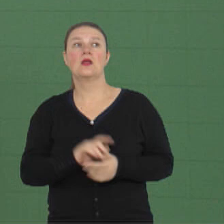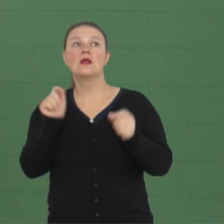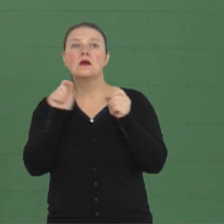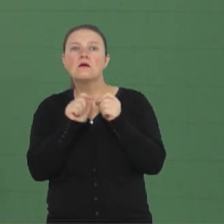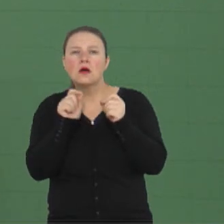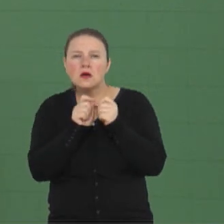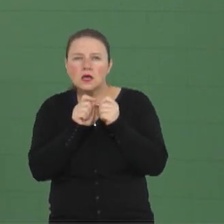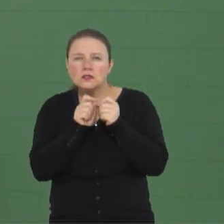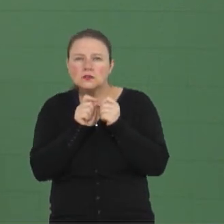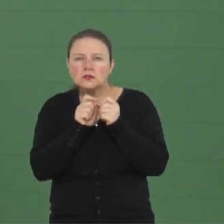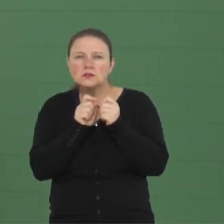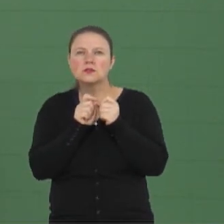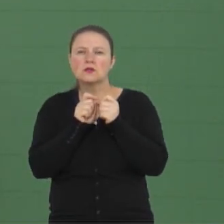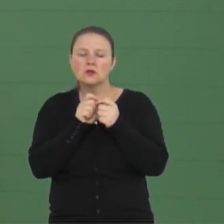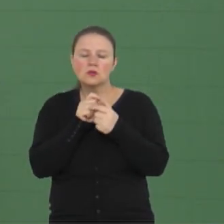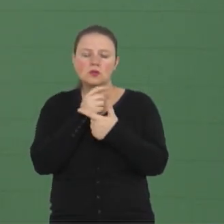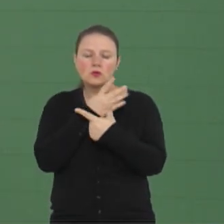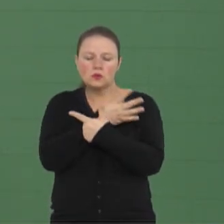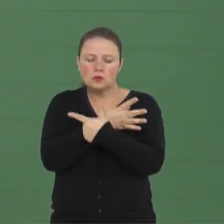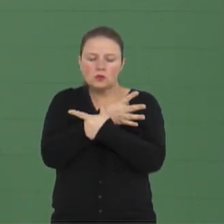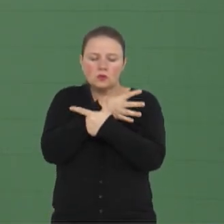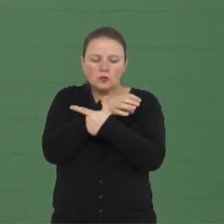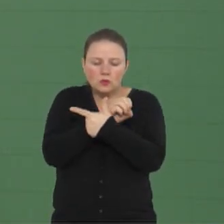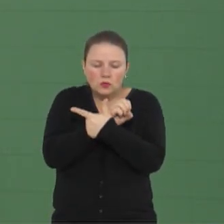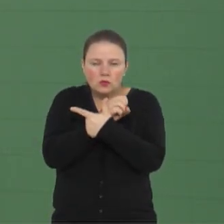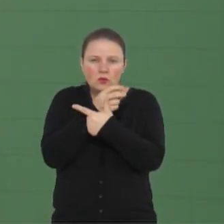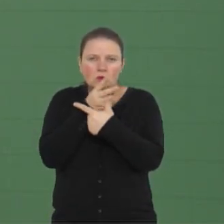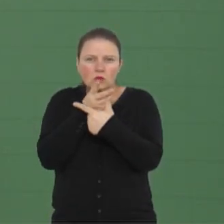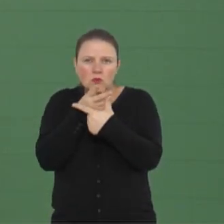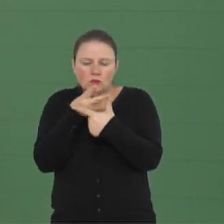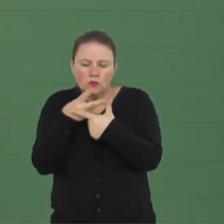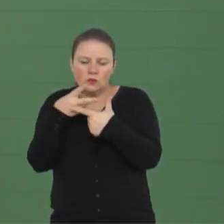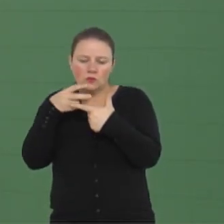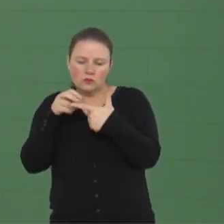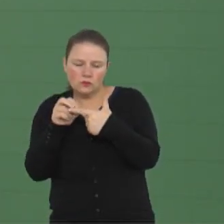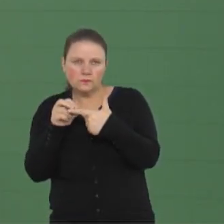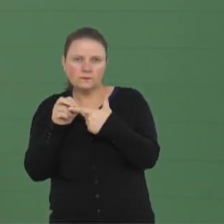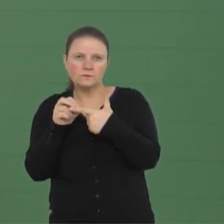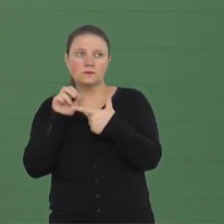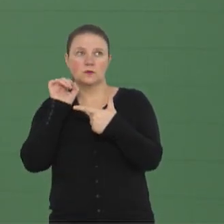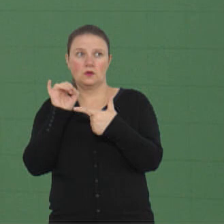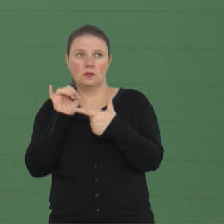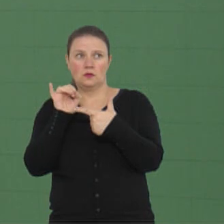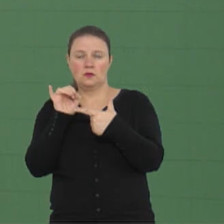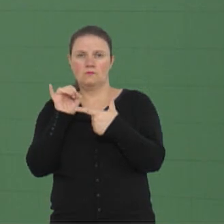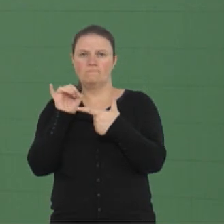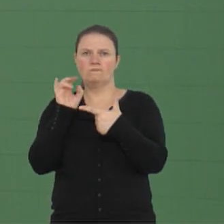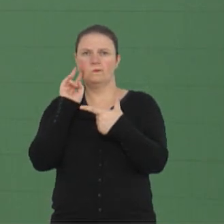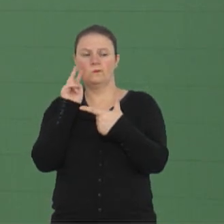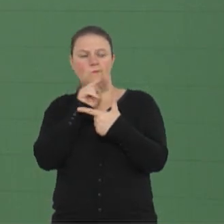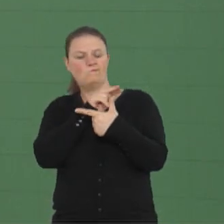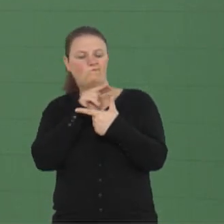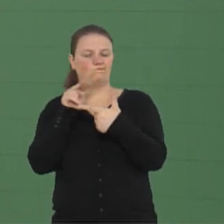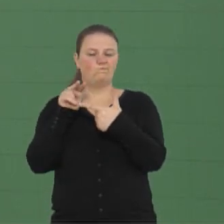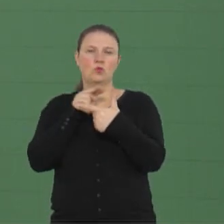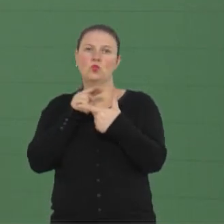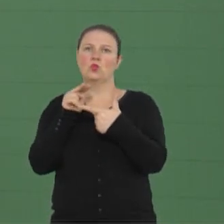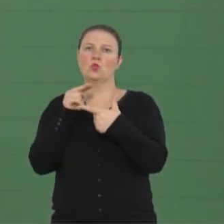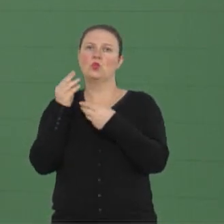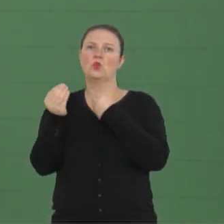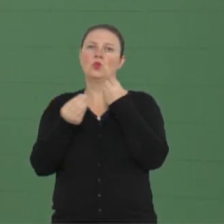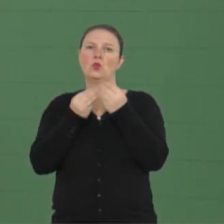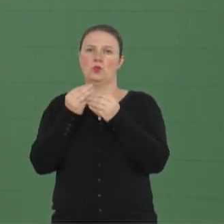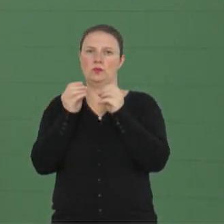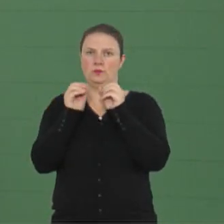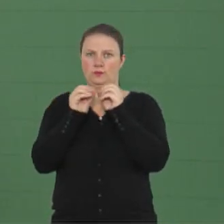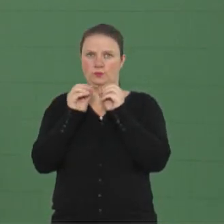bom? Então, vamos pensar com o professor. Olha, se eu for operacionar desta forma, realizando o